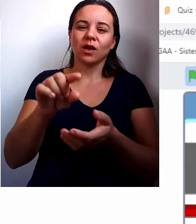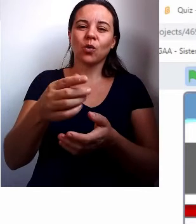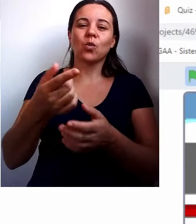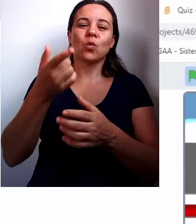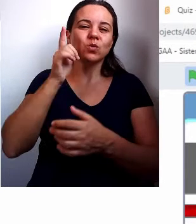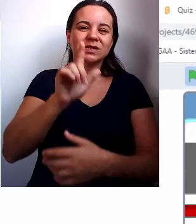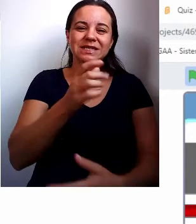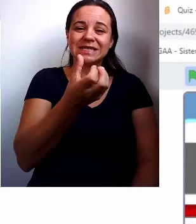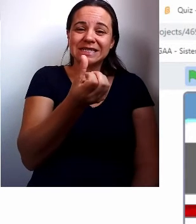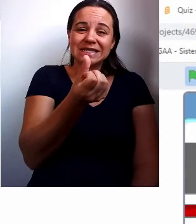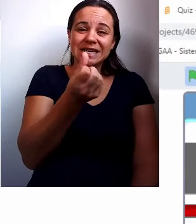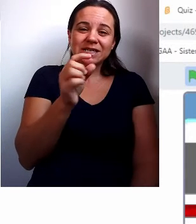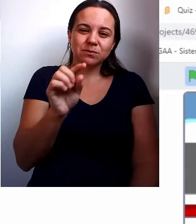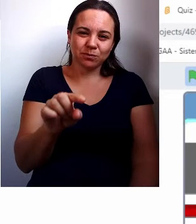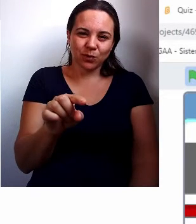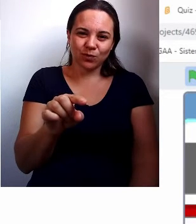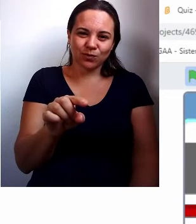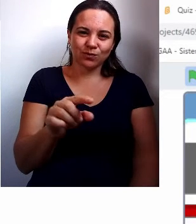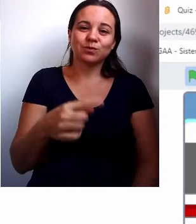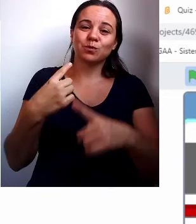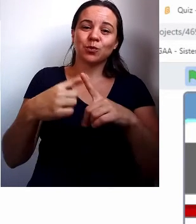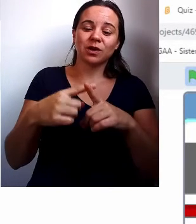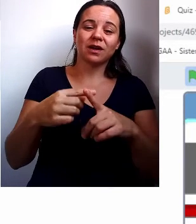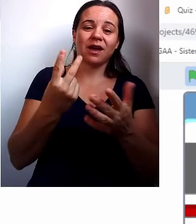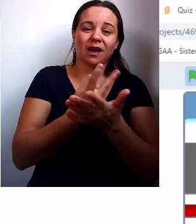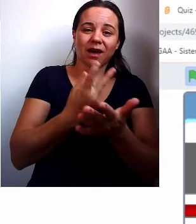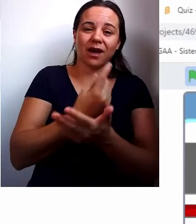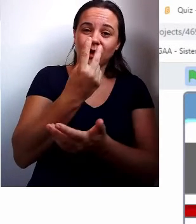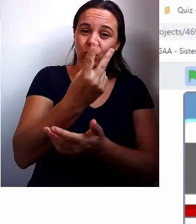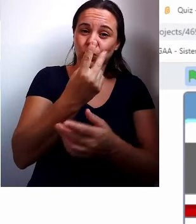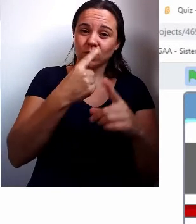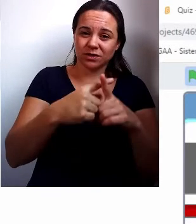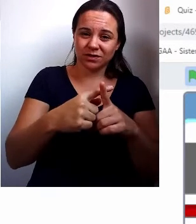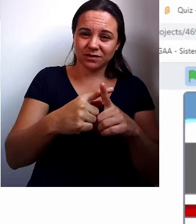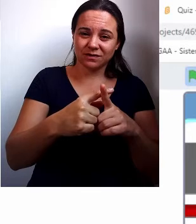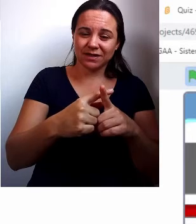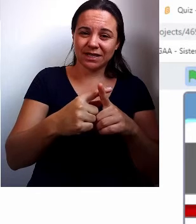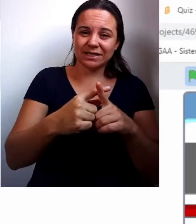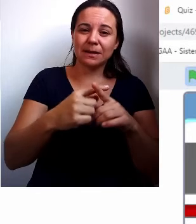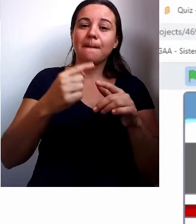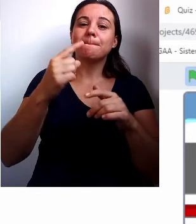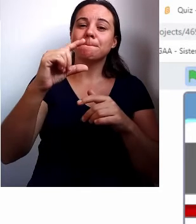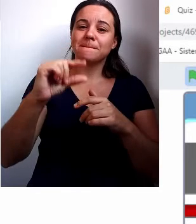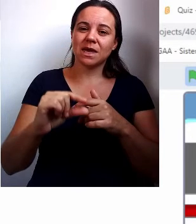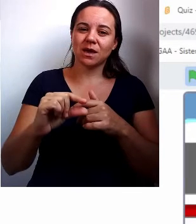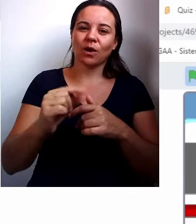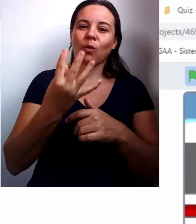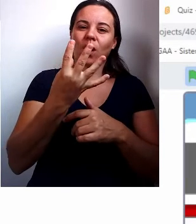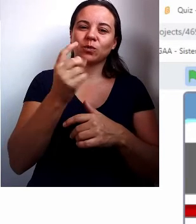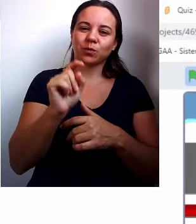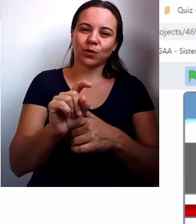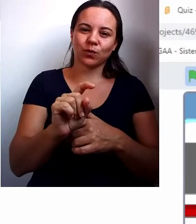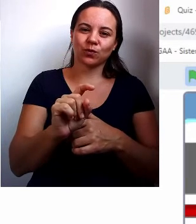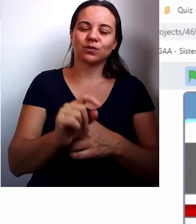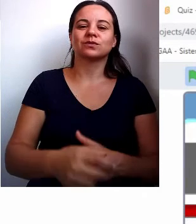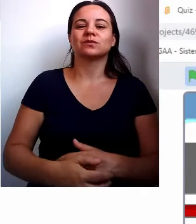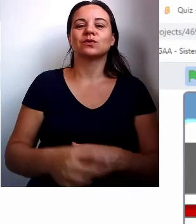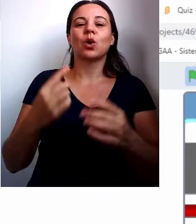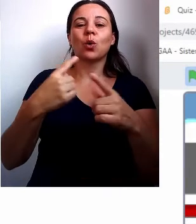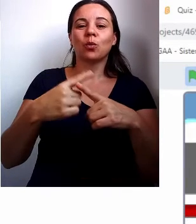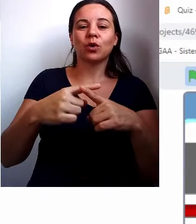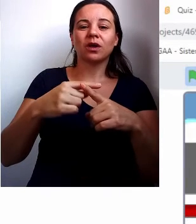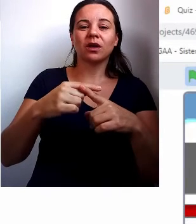ó. 6 pontos, porque eu tinha 10. Como eu errei 2 vezes, ele me descontou 4 pontos e eu tenho 16 pontos,